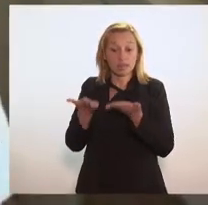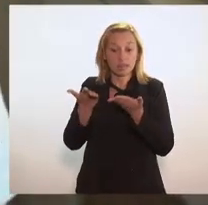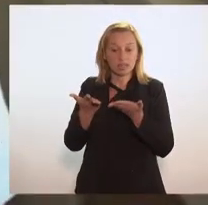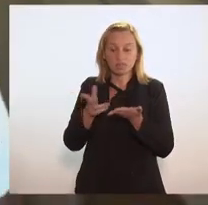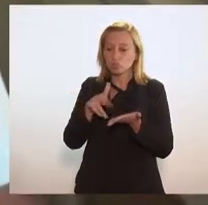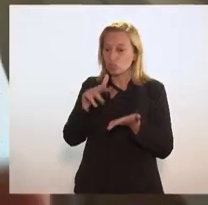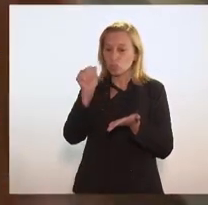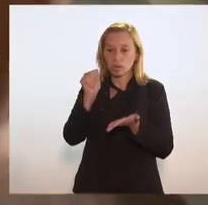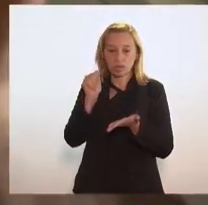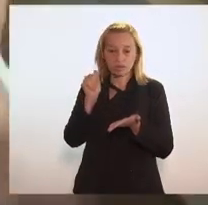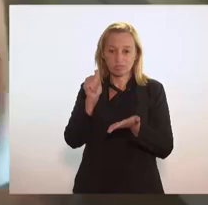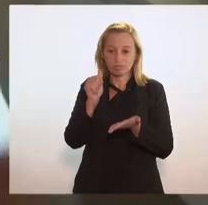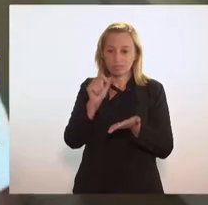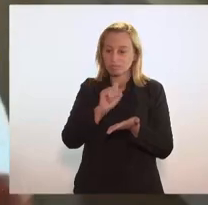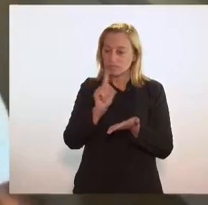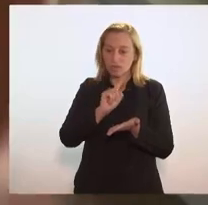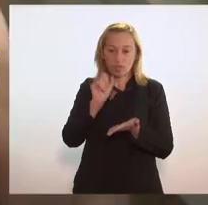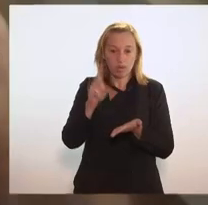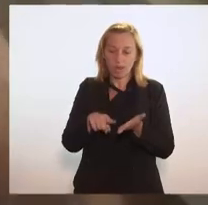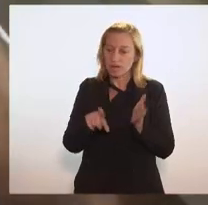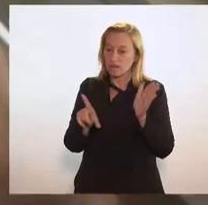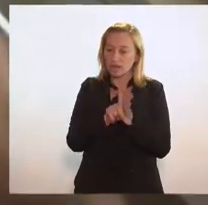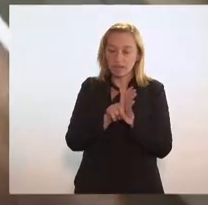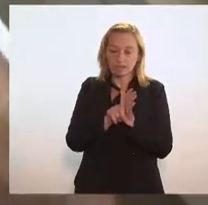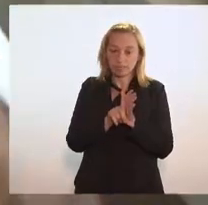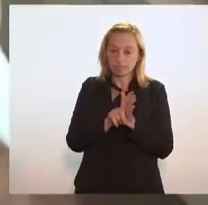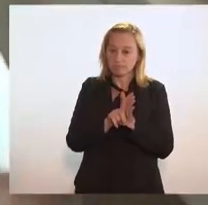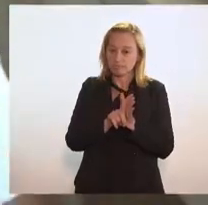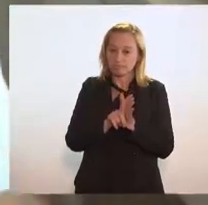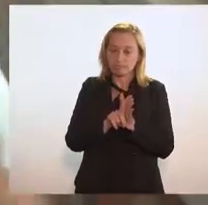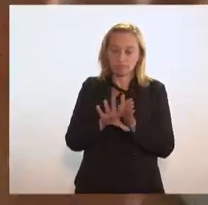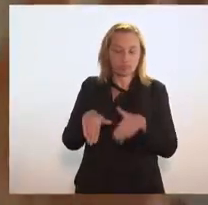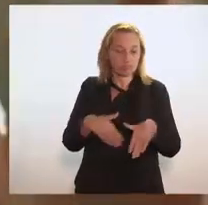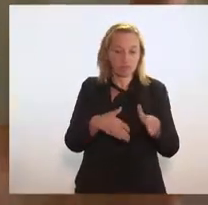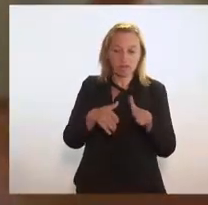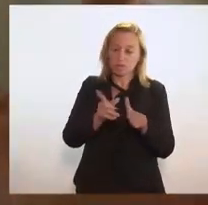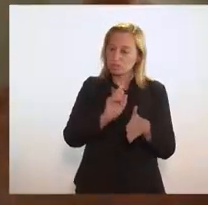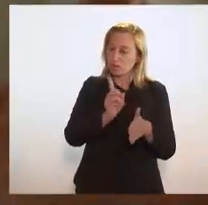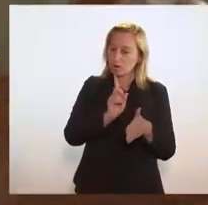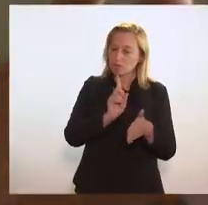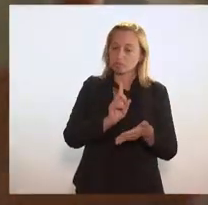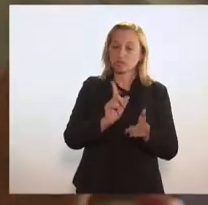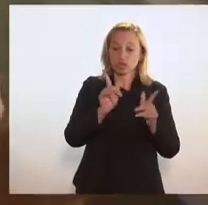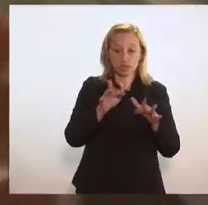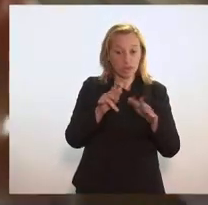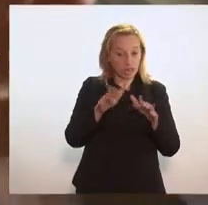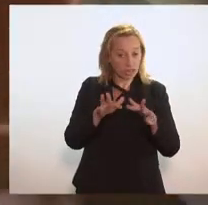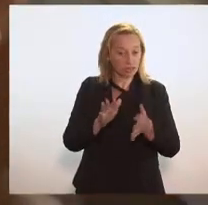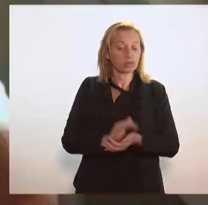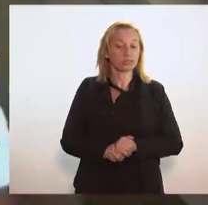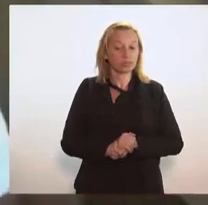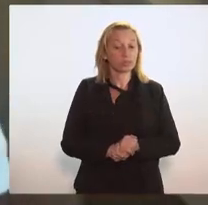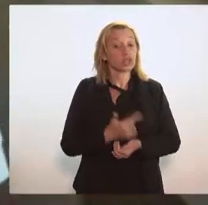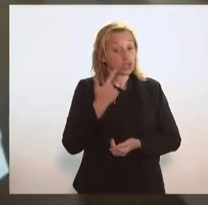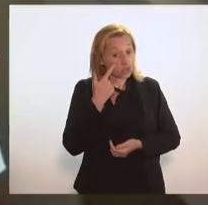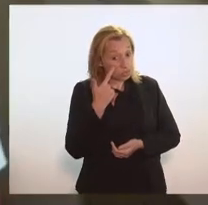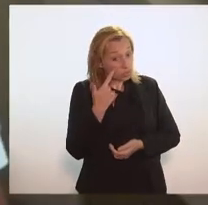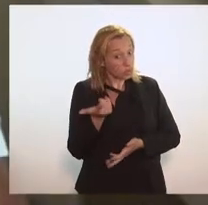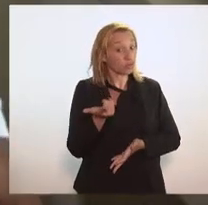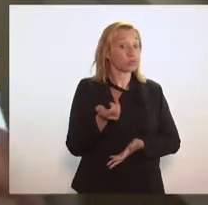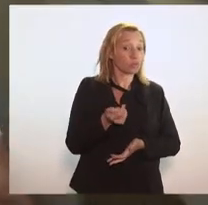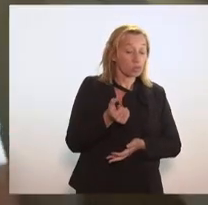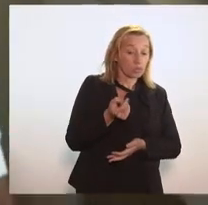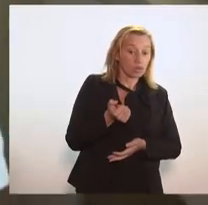já mate não é eu falei mas essa não é esse caminho que a gente tem seguido aqui a gente viu ainda a pouco